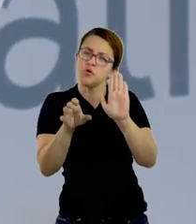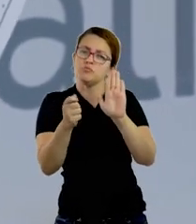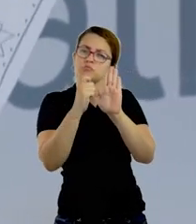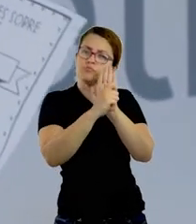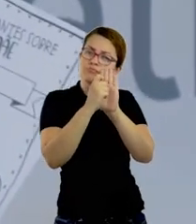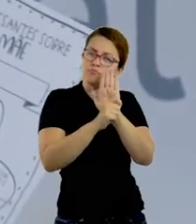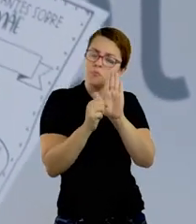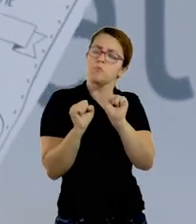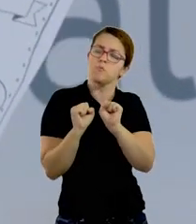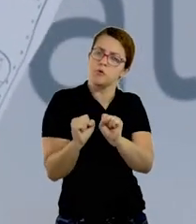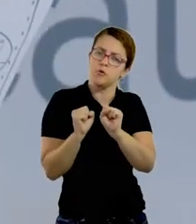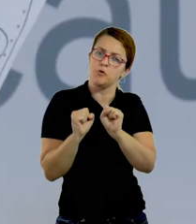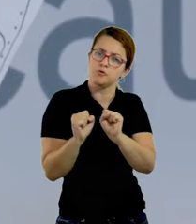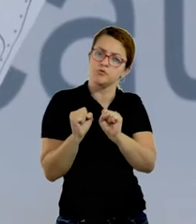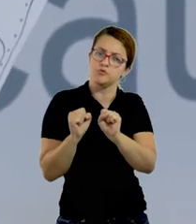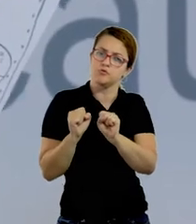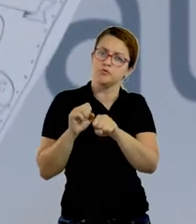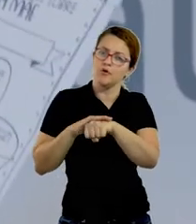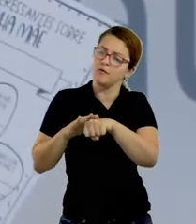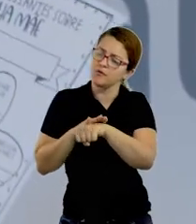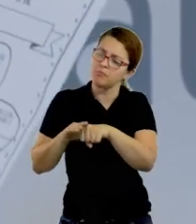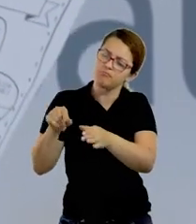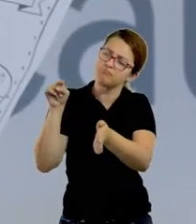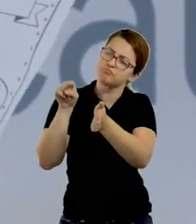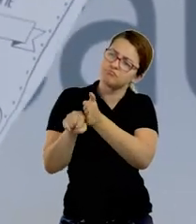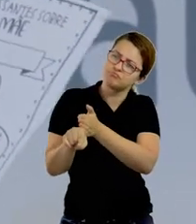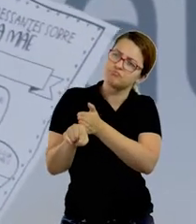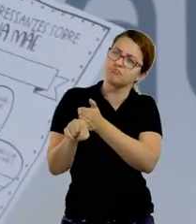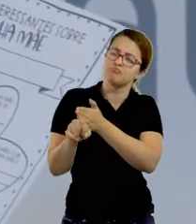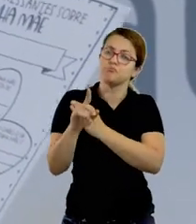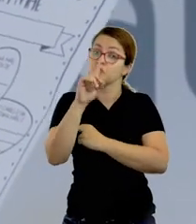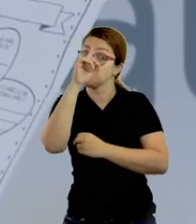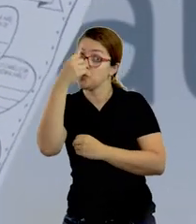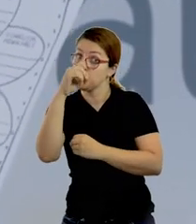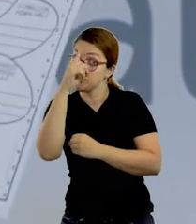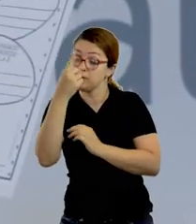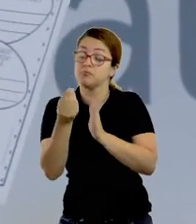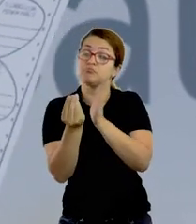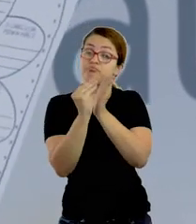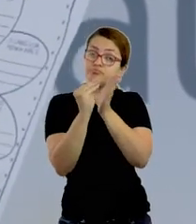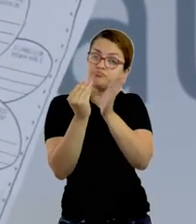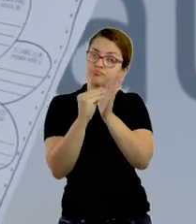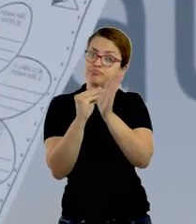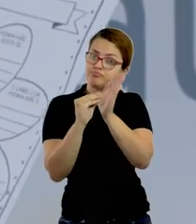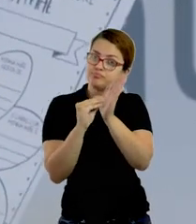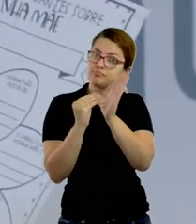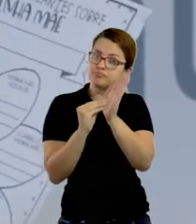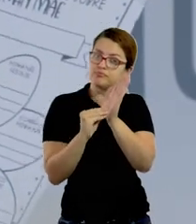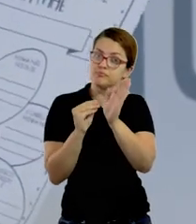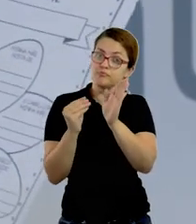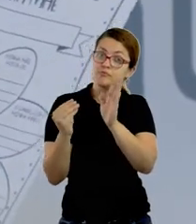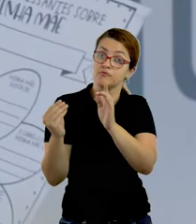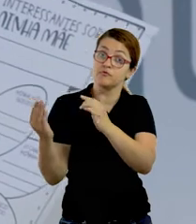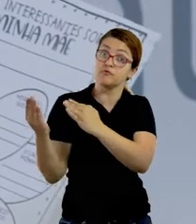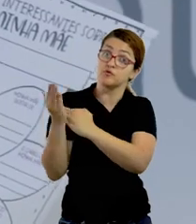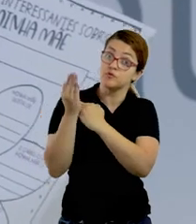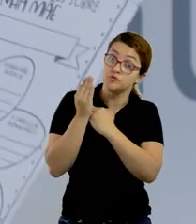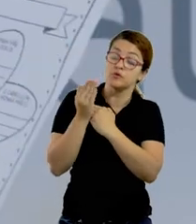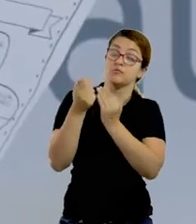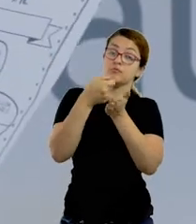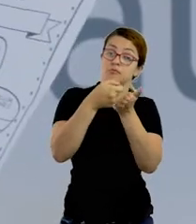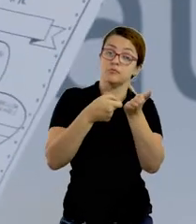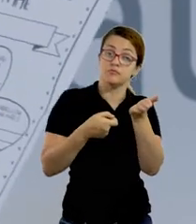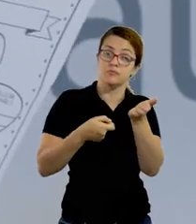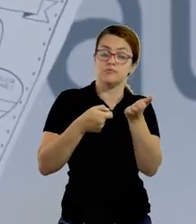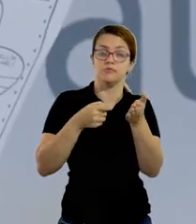Pode conversar com ela, pergunta para ela as coisas que você tem dúvida. E aí você vai ter mais repertório para produzir o seu